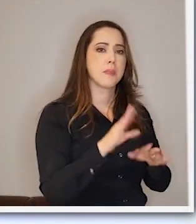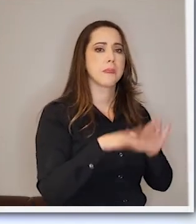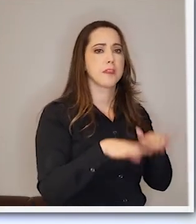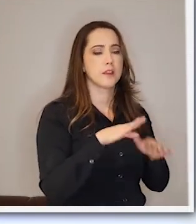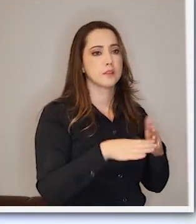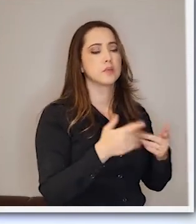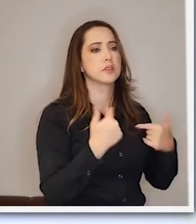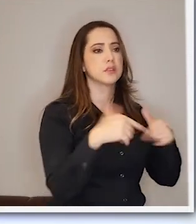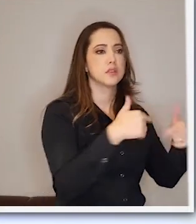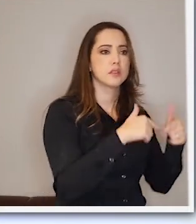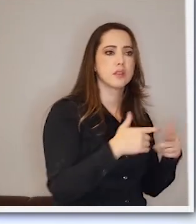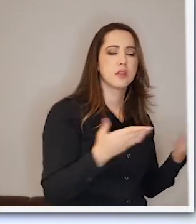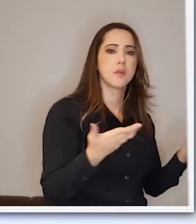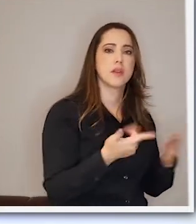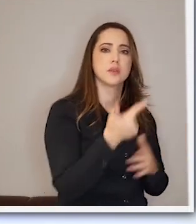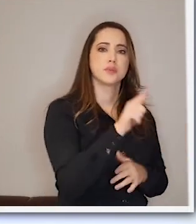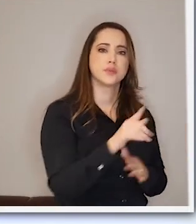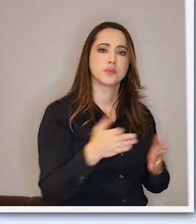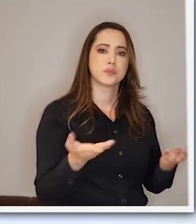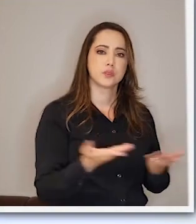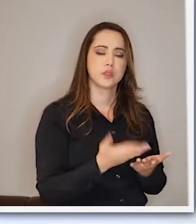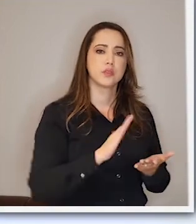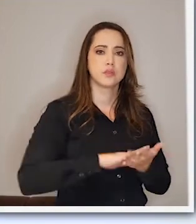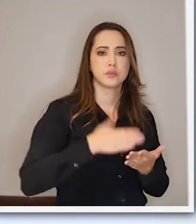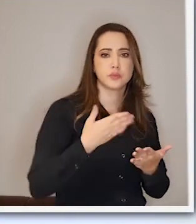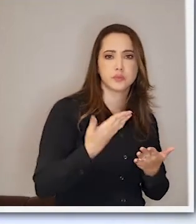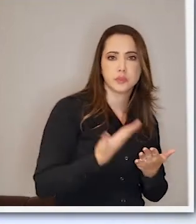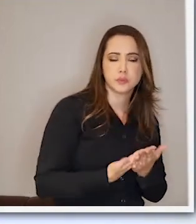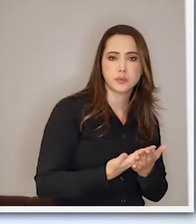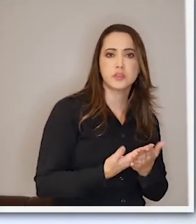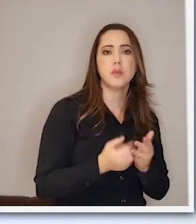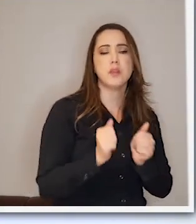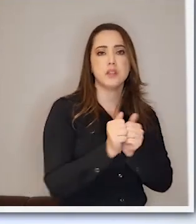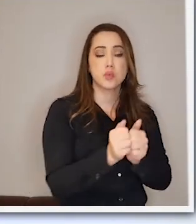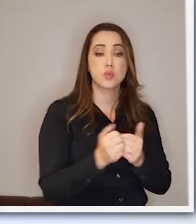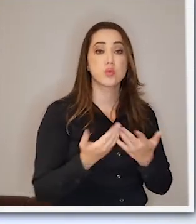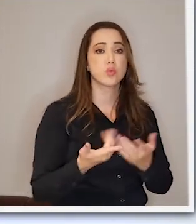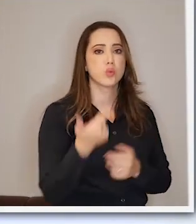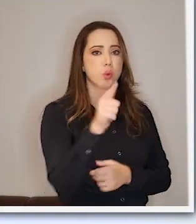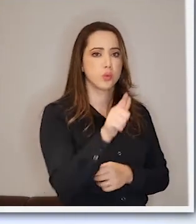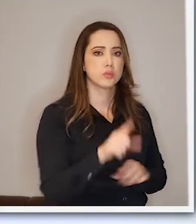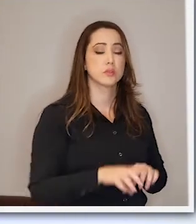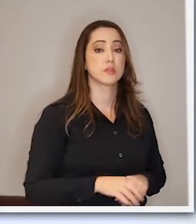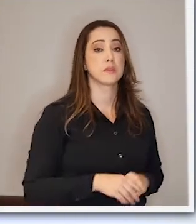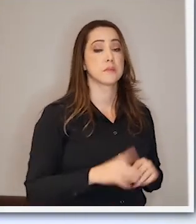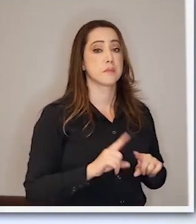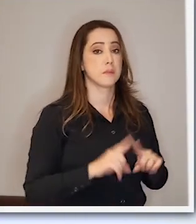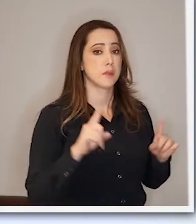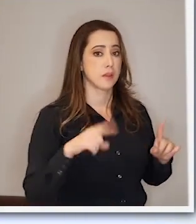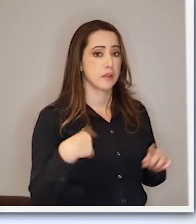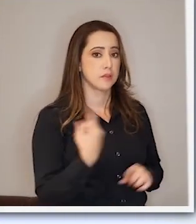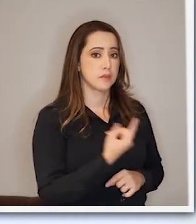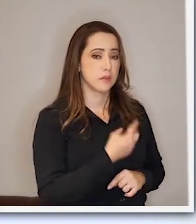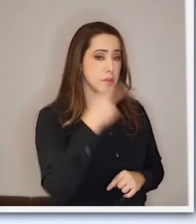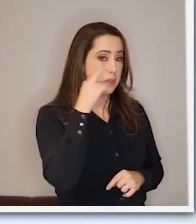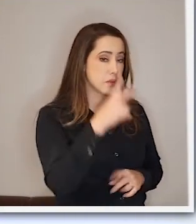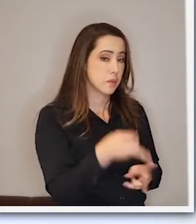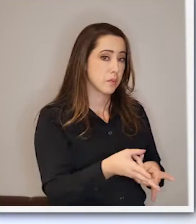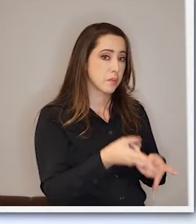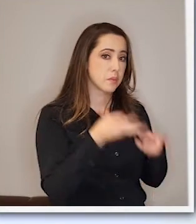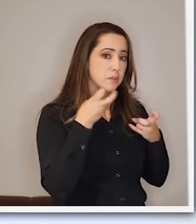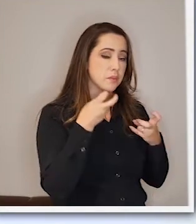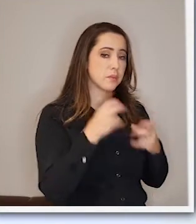presidente, dos discursos oficiais, de pronunciamentos e também, eventualmente, das lives, onde também há uma outra intérprete, minha amiga